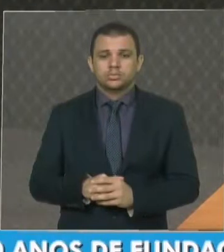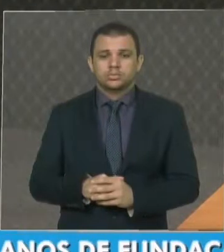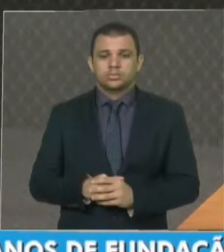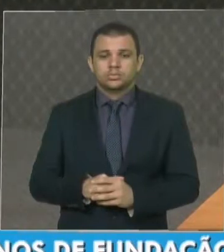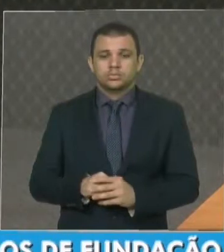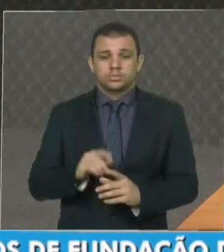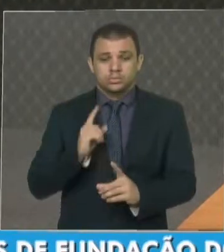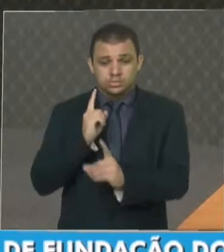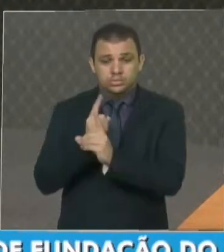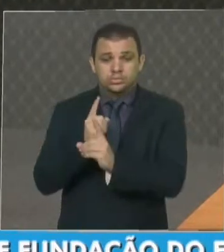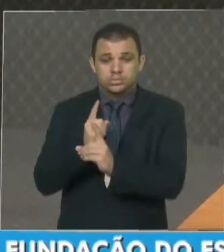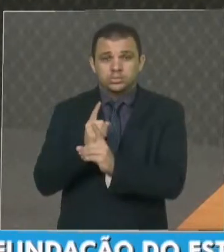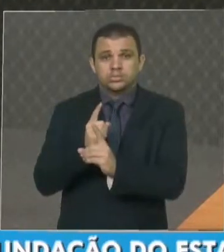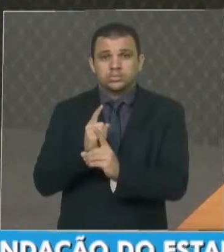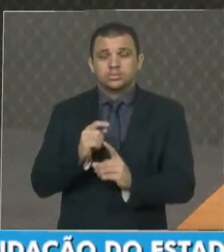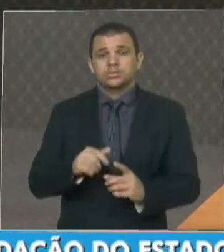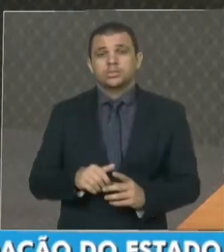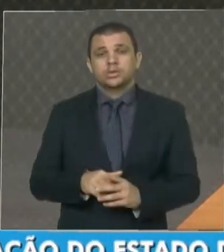escolhemos